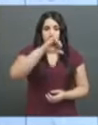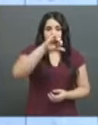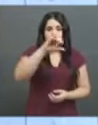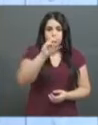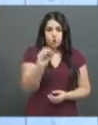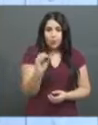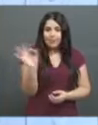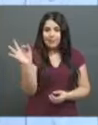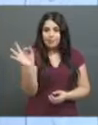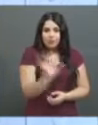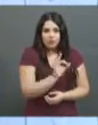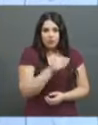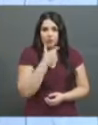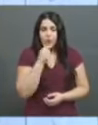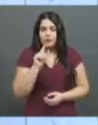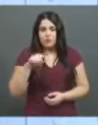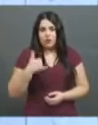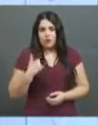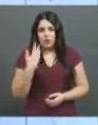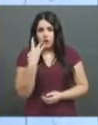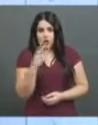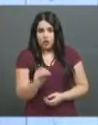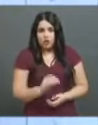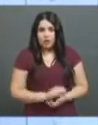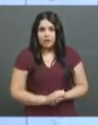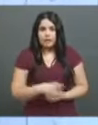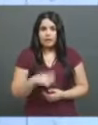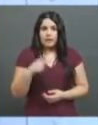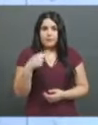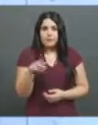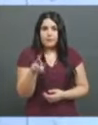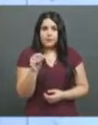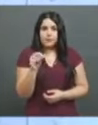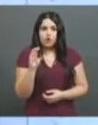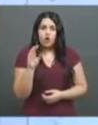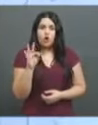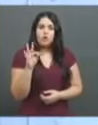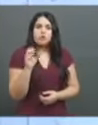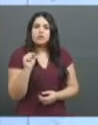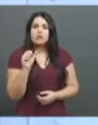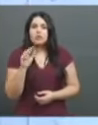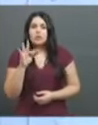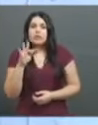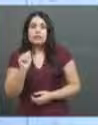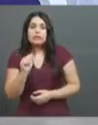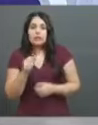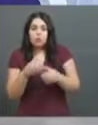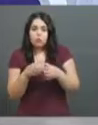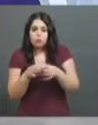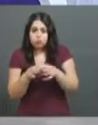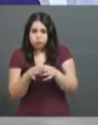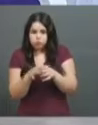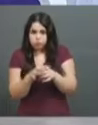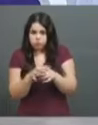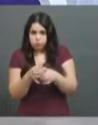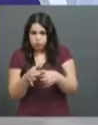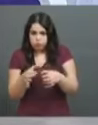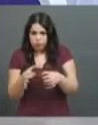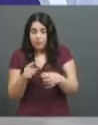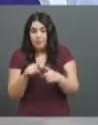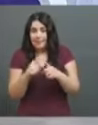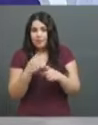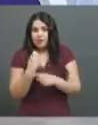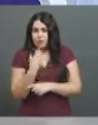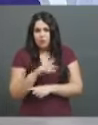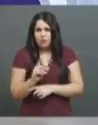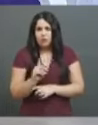90% dos homens, depois dos 40 anos, a próstata começa a crescer, mas é um crescimento benigno. Isso não tem